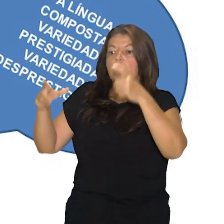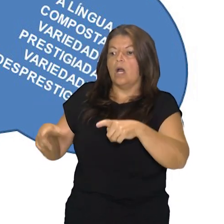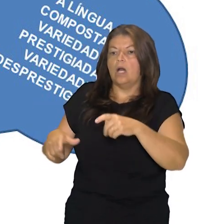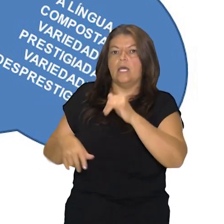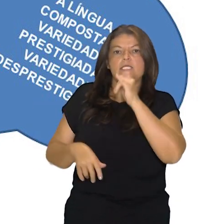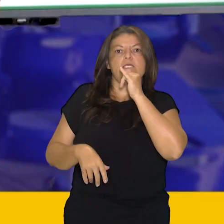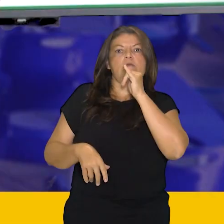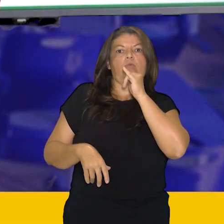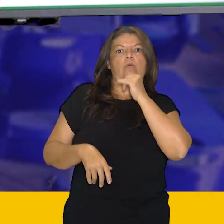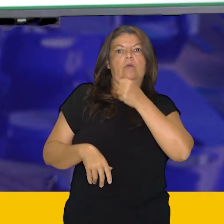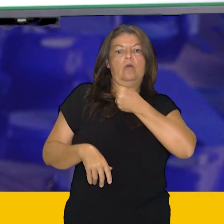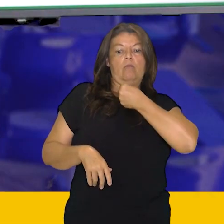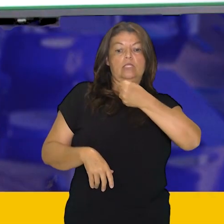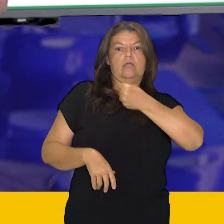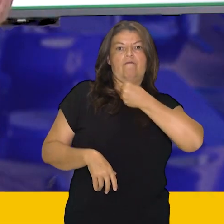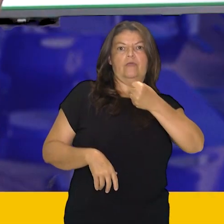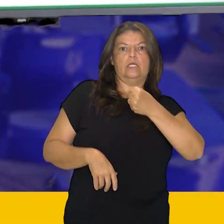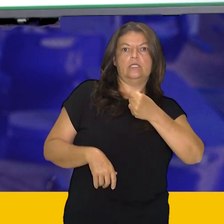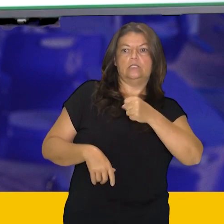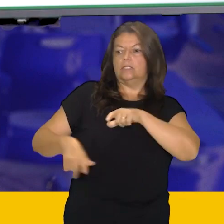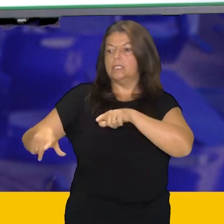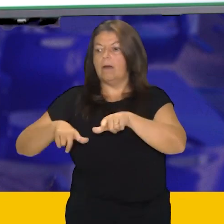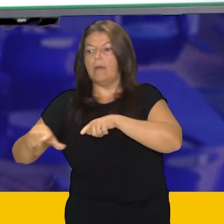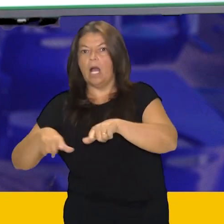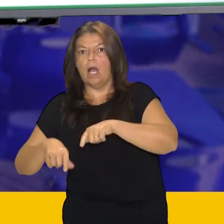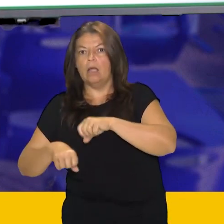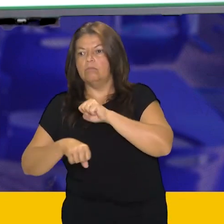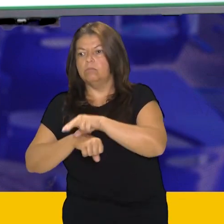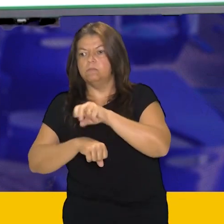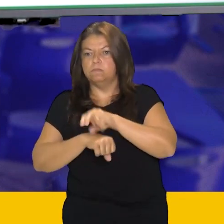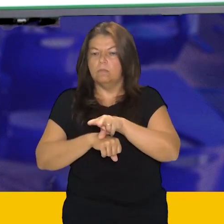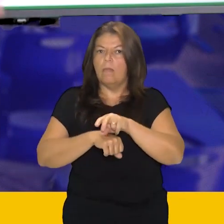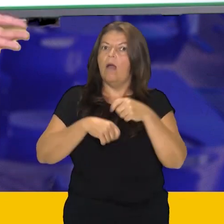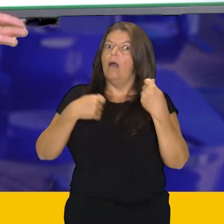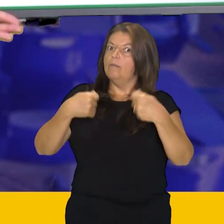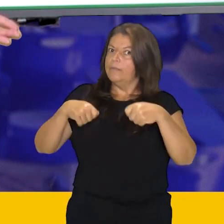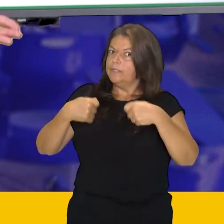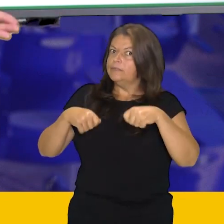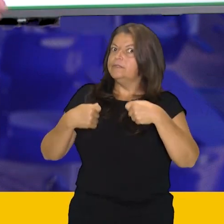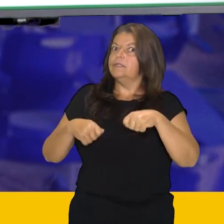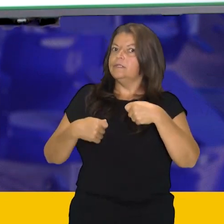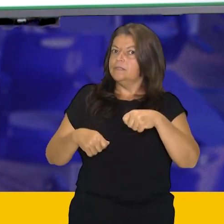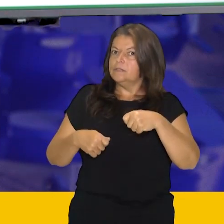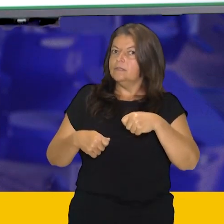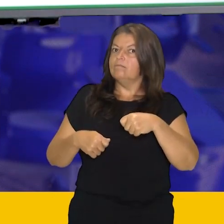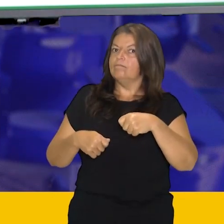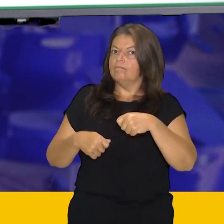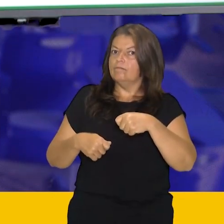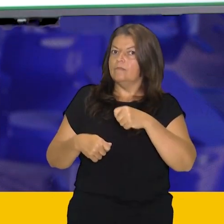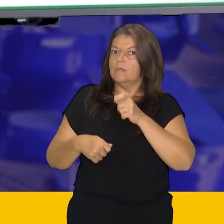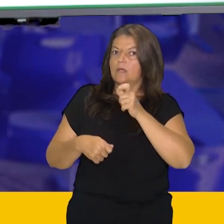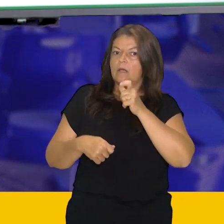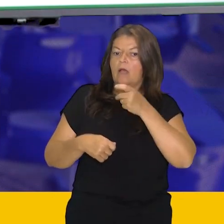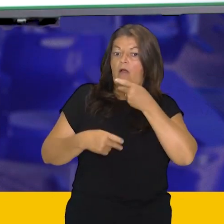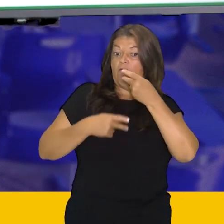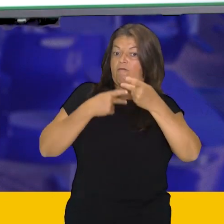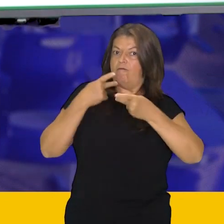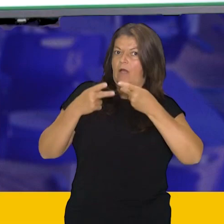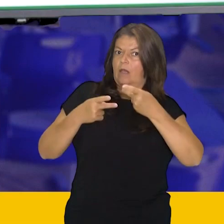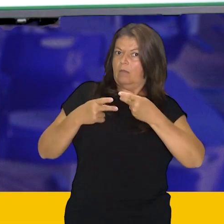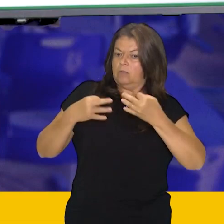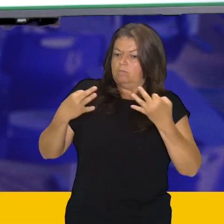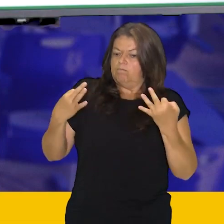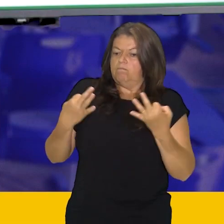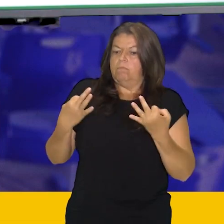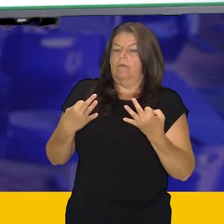entrevista de emprego. Falar gírias, usar expressões que podem não ser bem vistas em uma situação dessa pode lhe prejudicar.